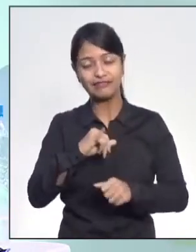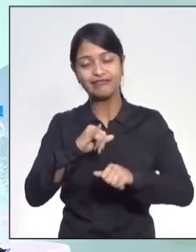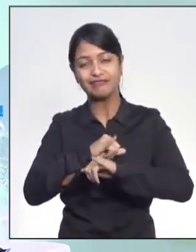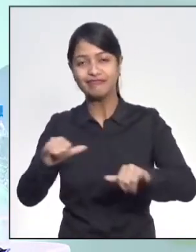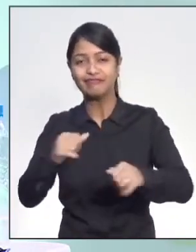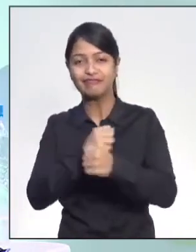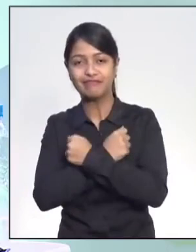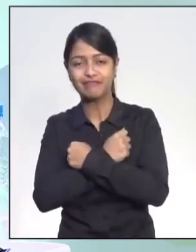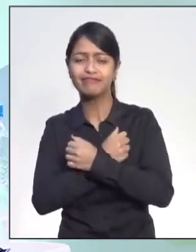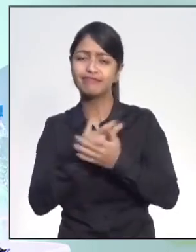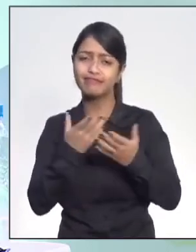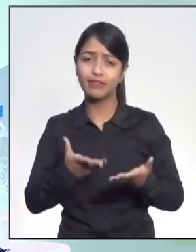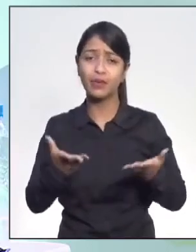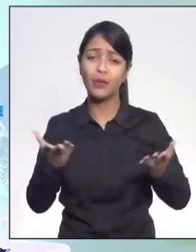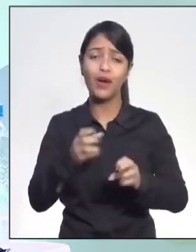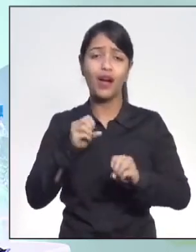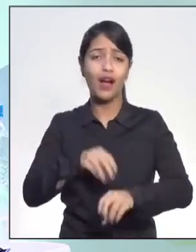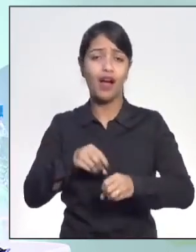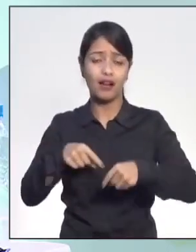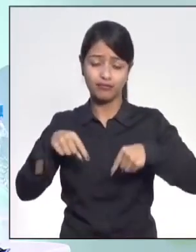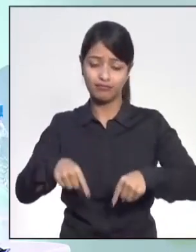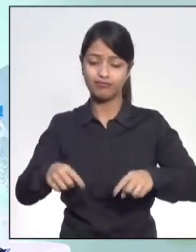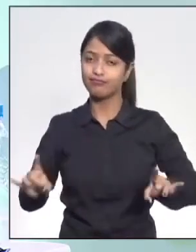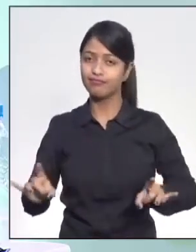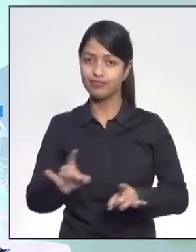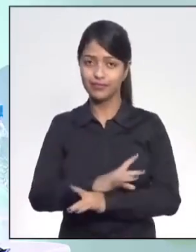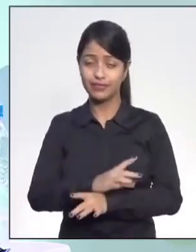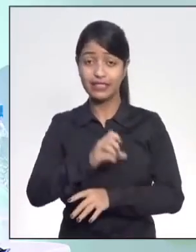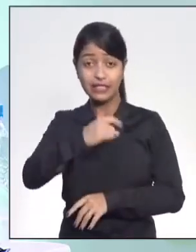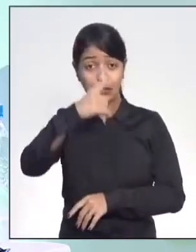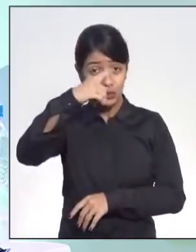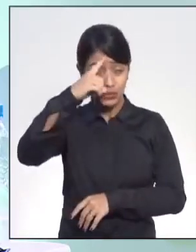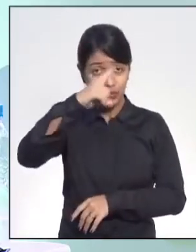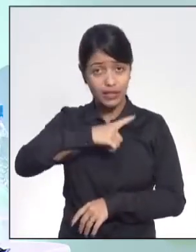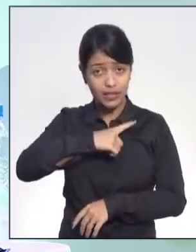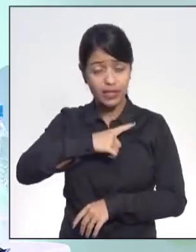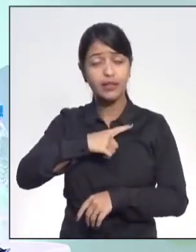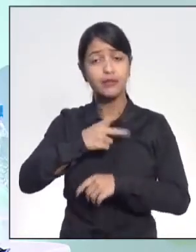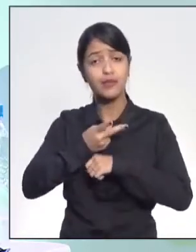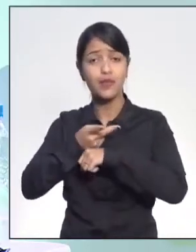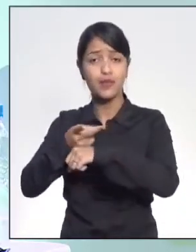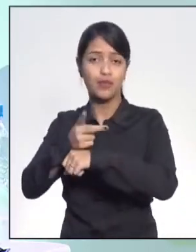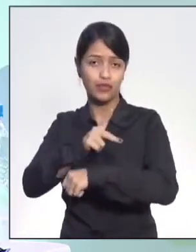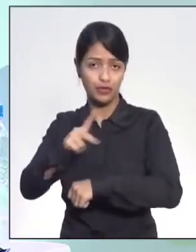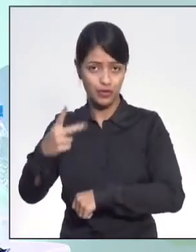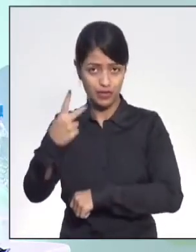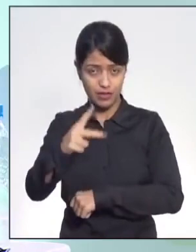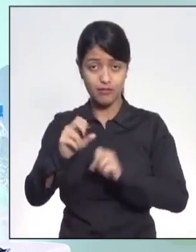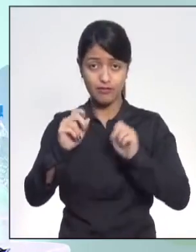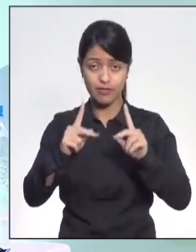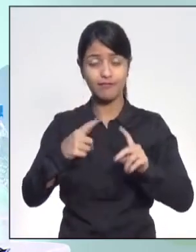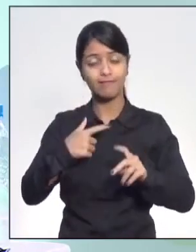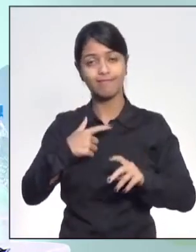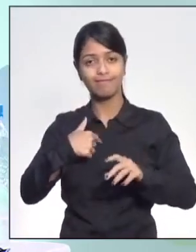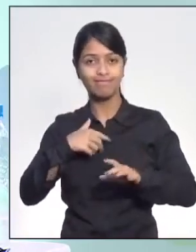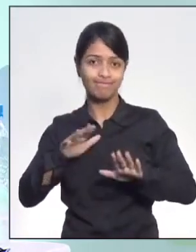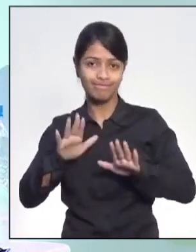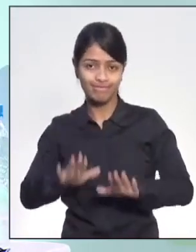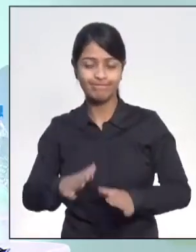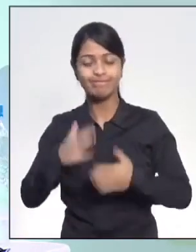aula de hoje nós vamos terminar aqui. Qualquer dúvida, conversem com os professores de vocês. Eu fico por aqui,